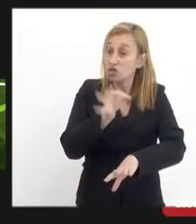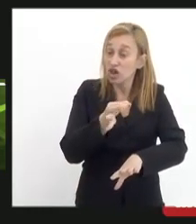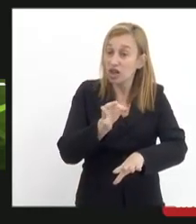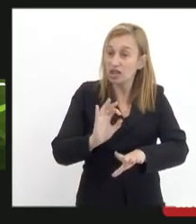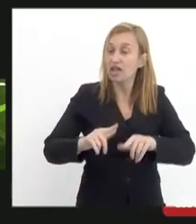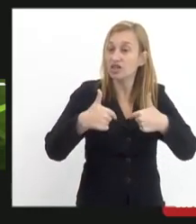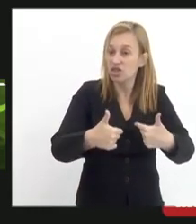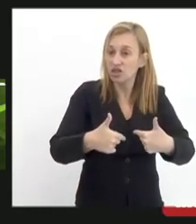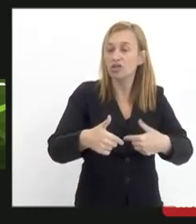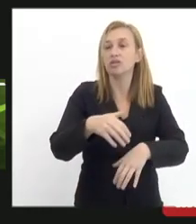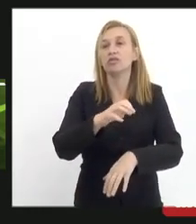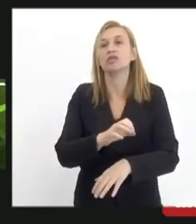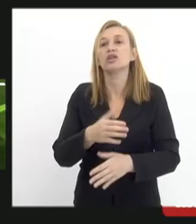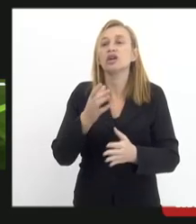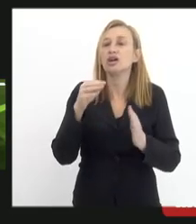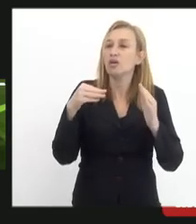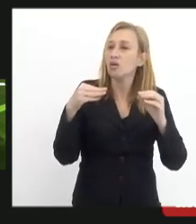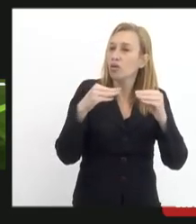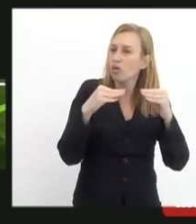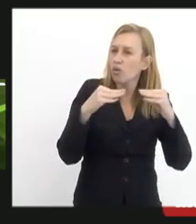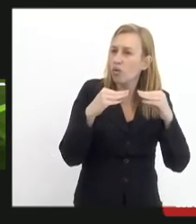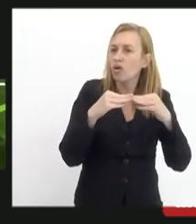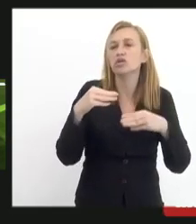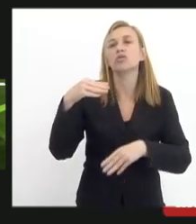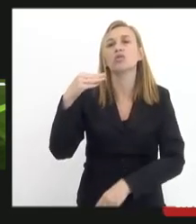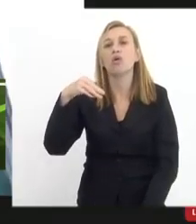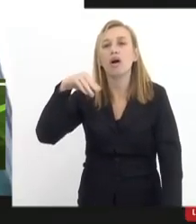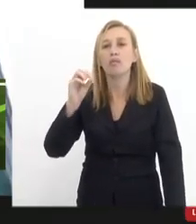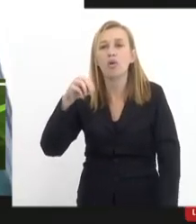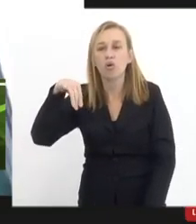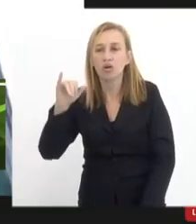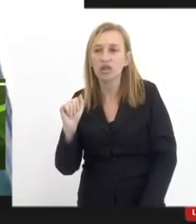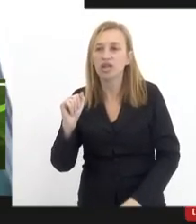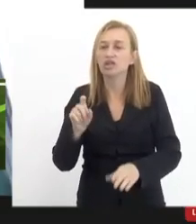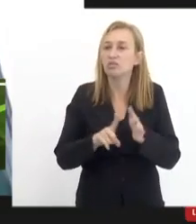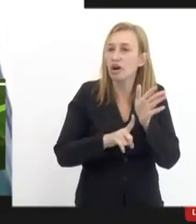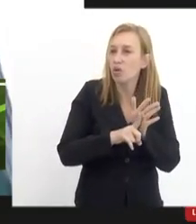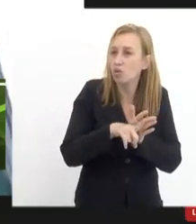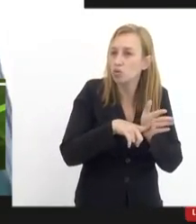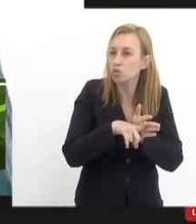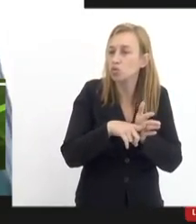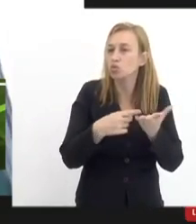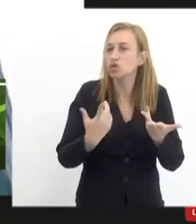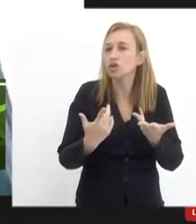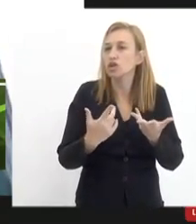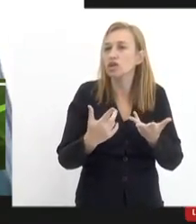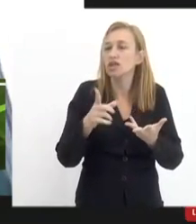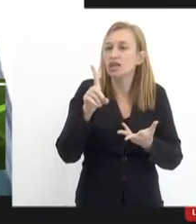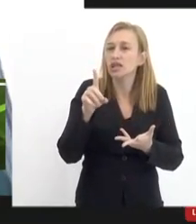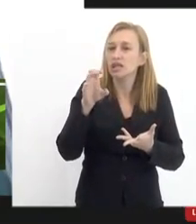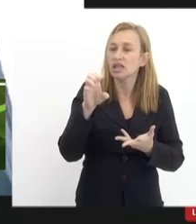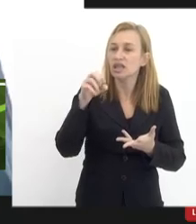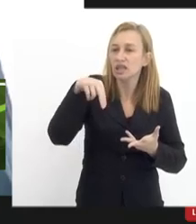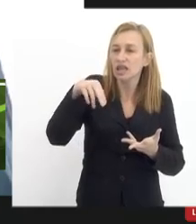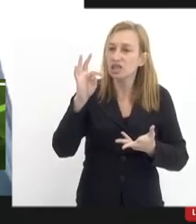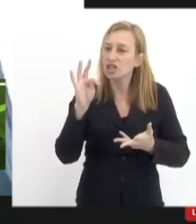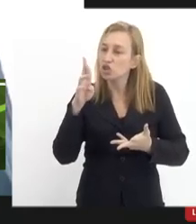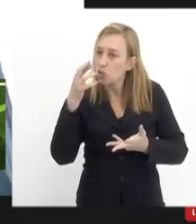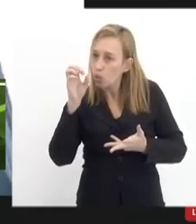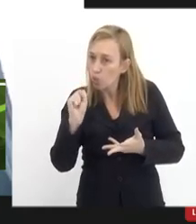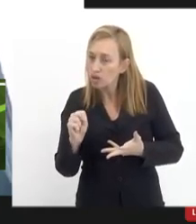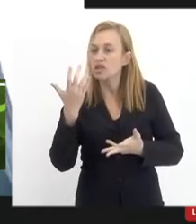realizar. Concordo com a Mônica sobre a consulta aos detentores. Eu acho que